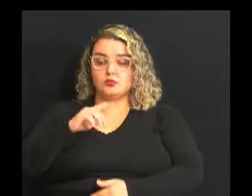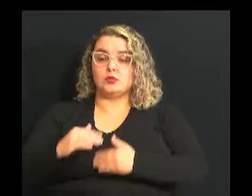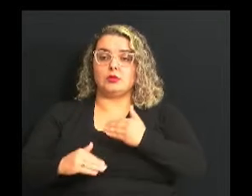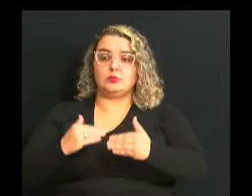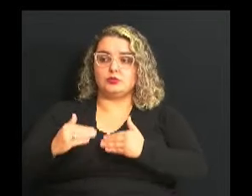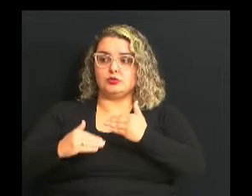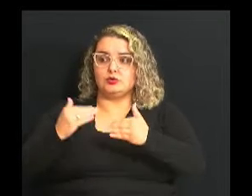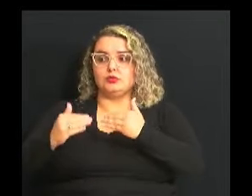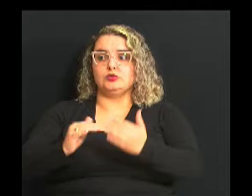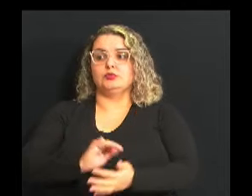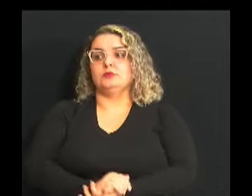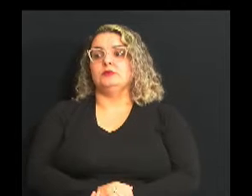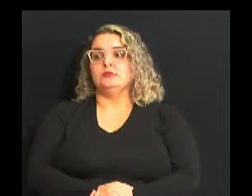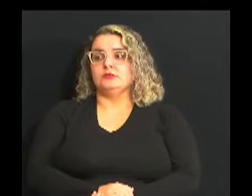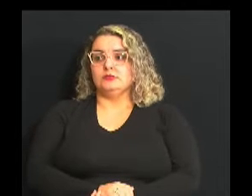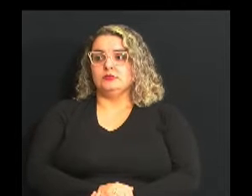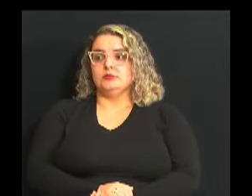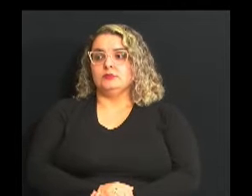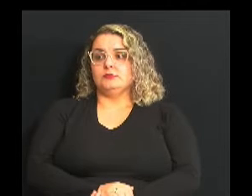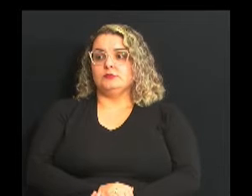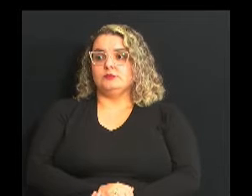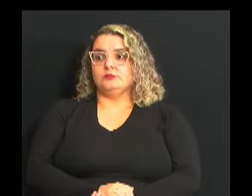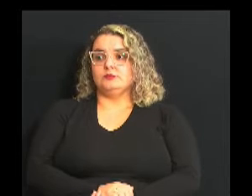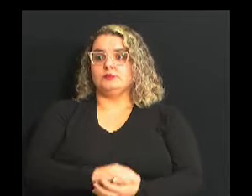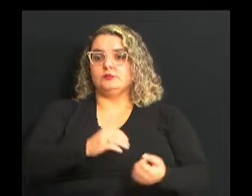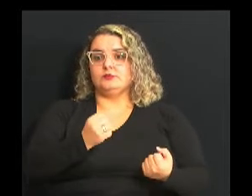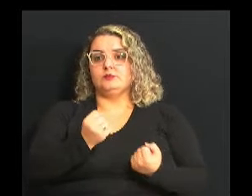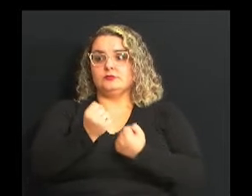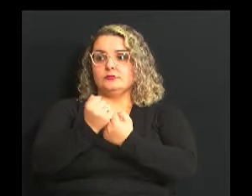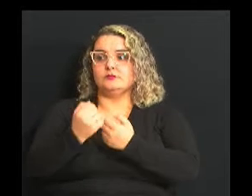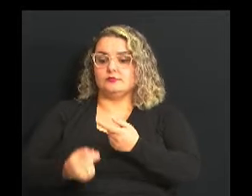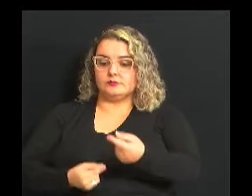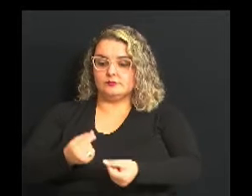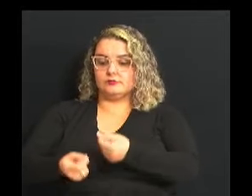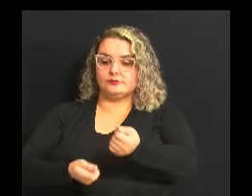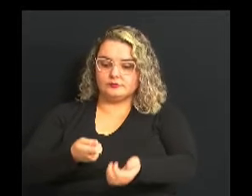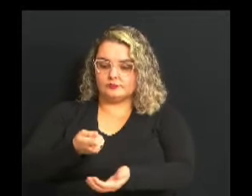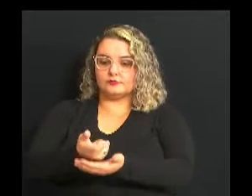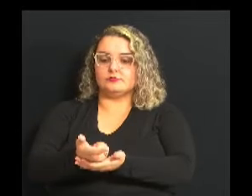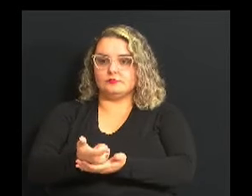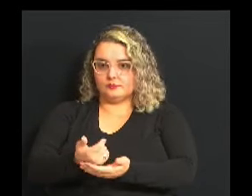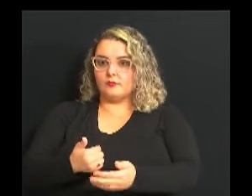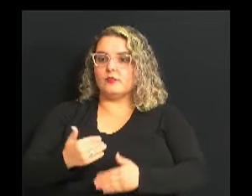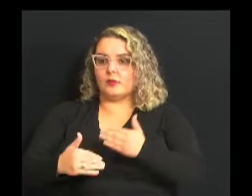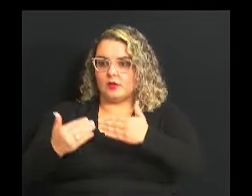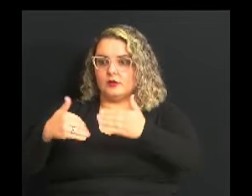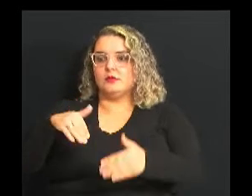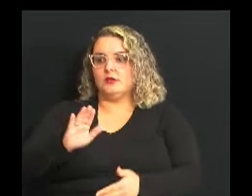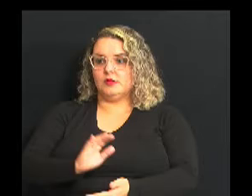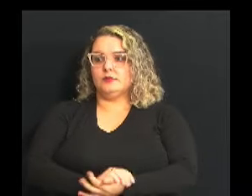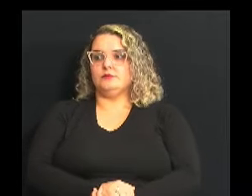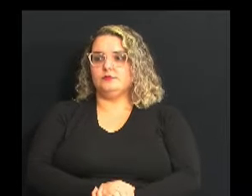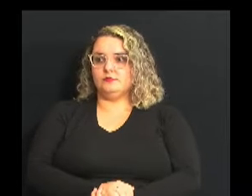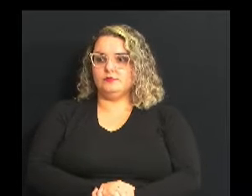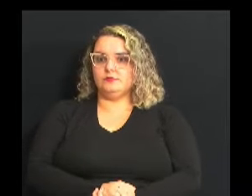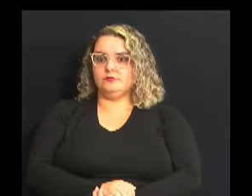E com apoio e investimento a gente conseguirá produzir até mais, né?